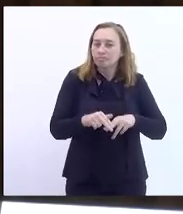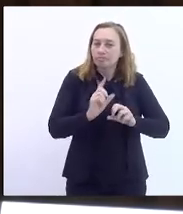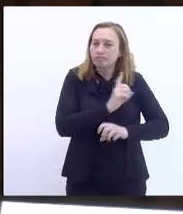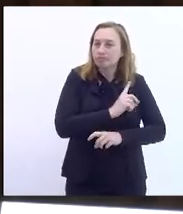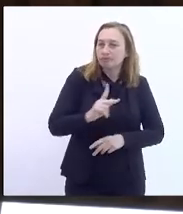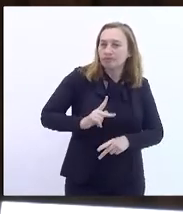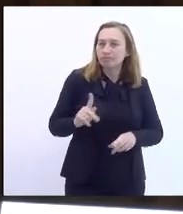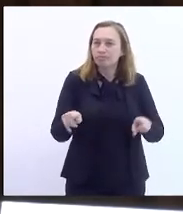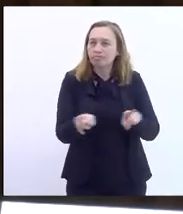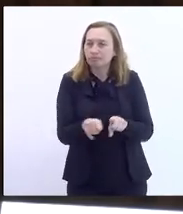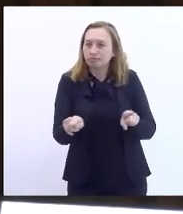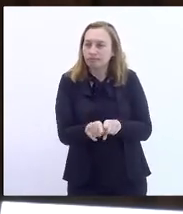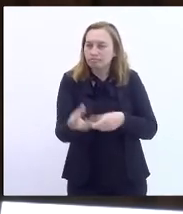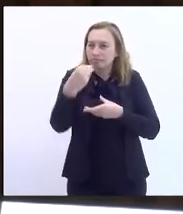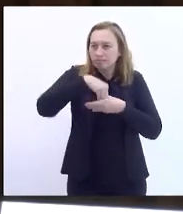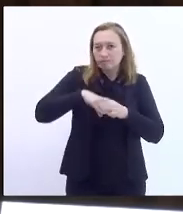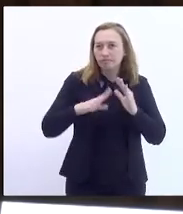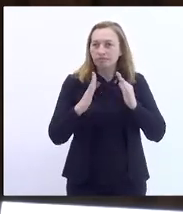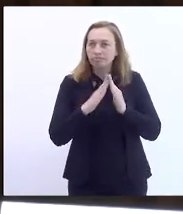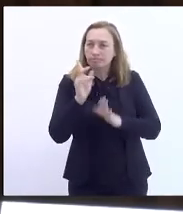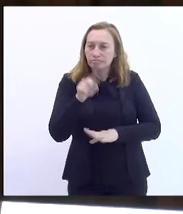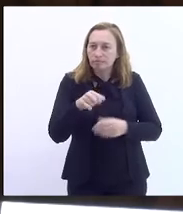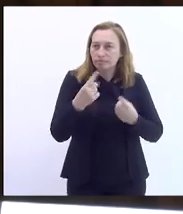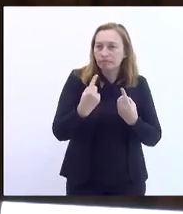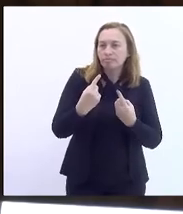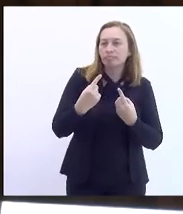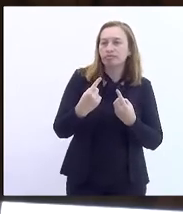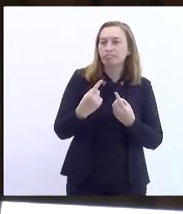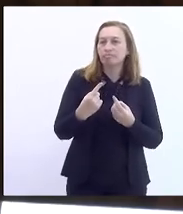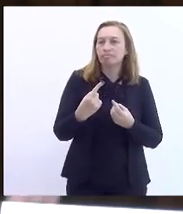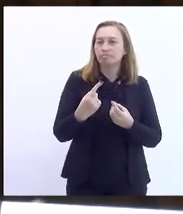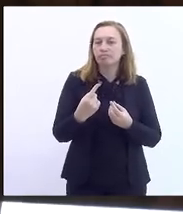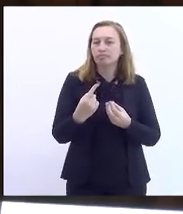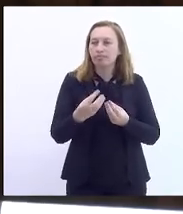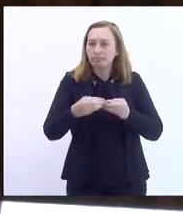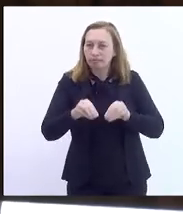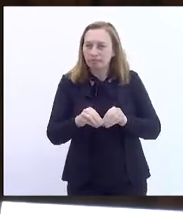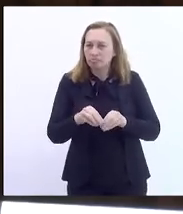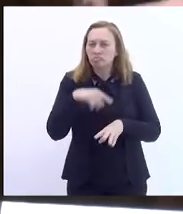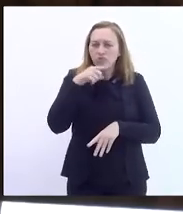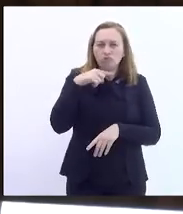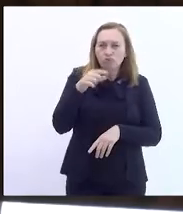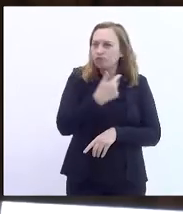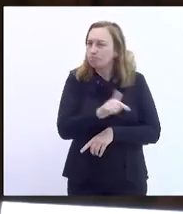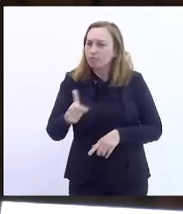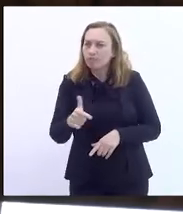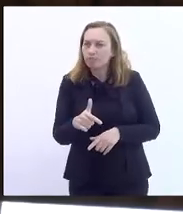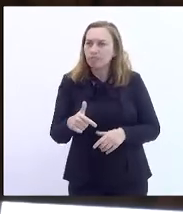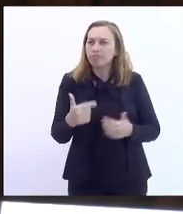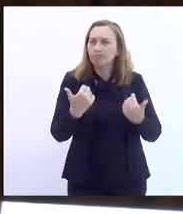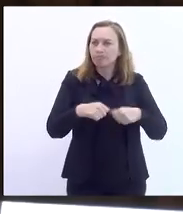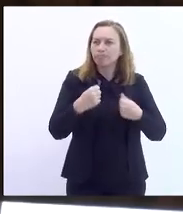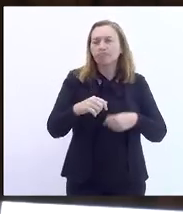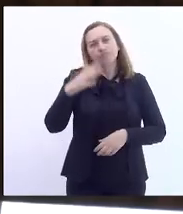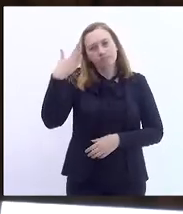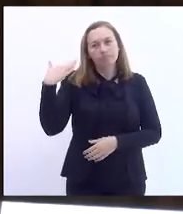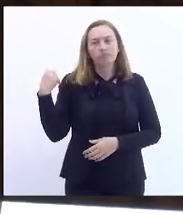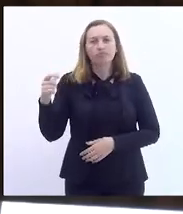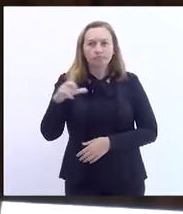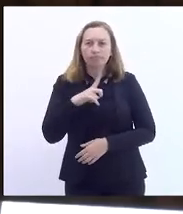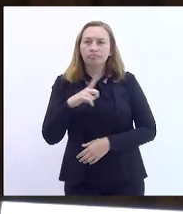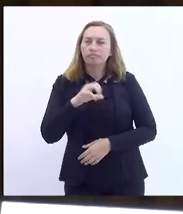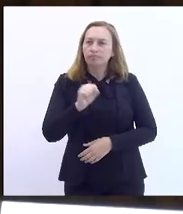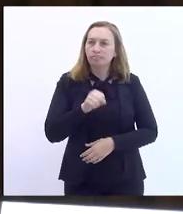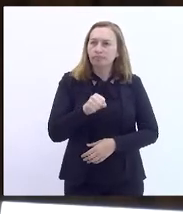Defensoria Pública também dentro dessa casa é atacada a gente não tem dúvida que tem que ter lado tem que ter